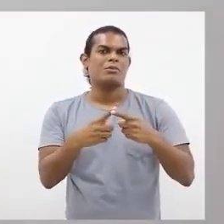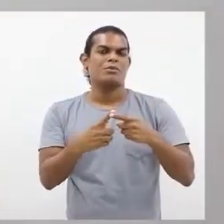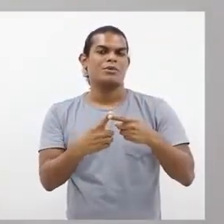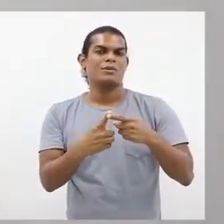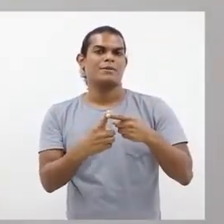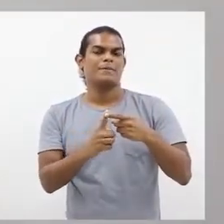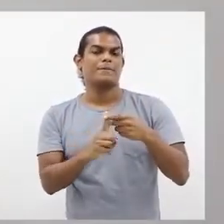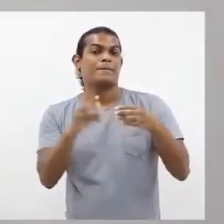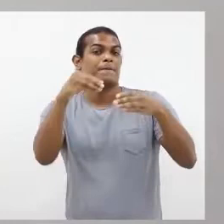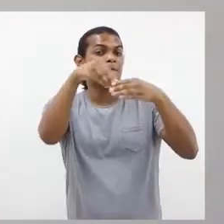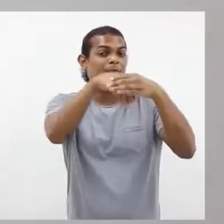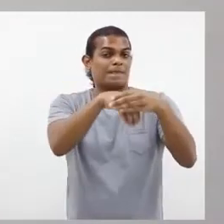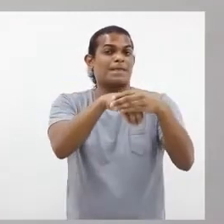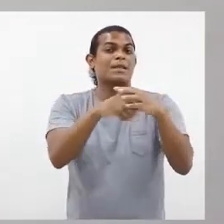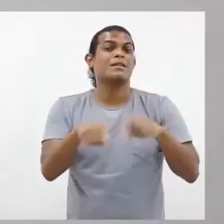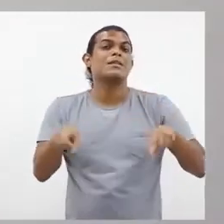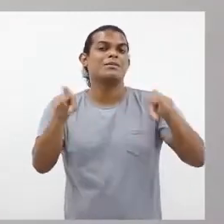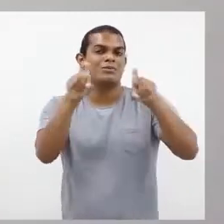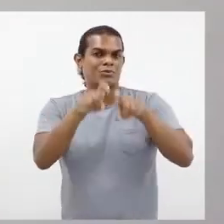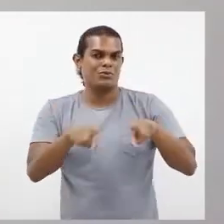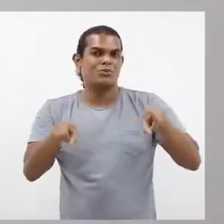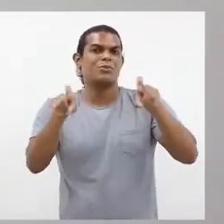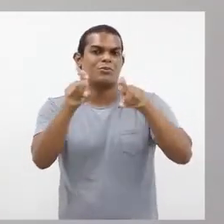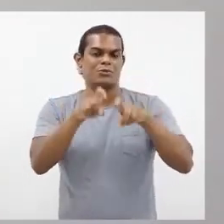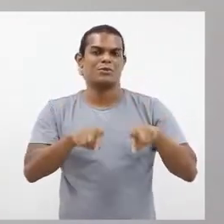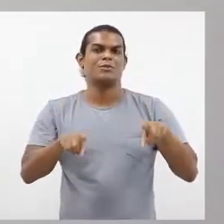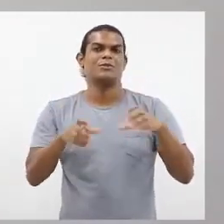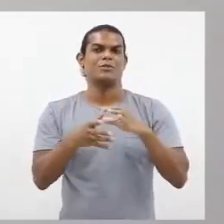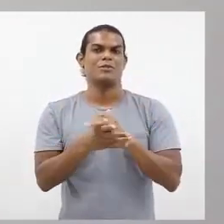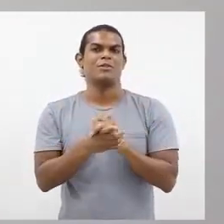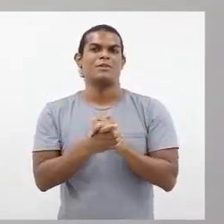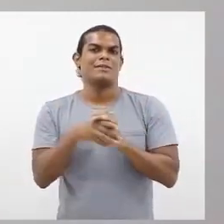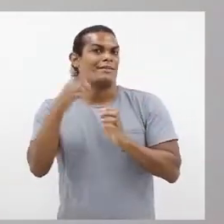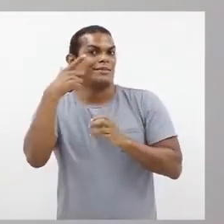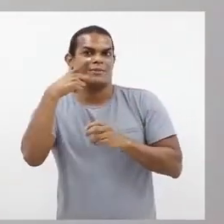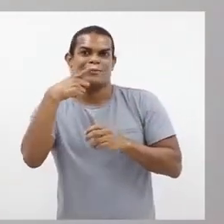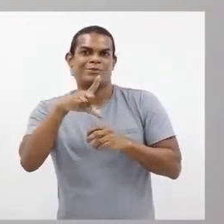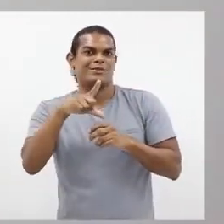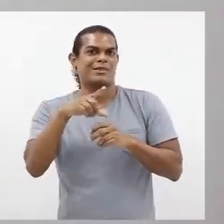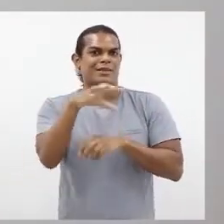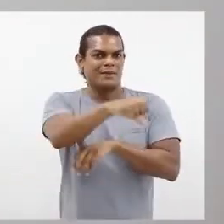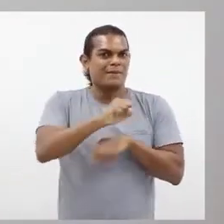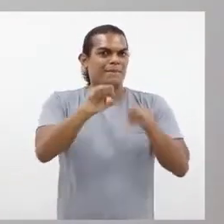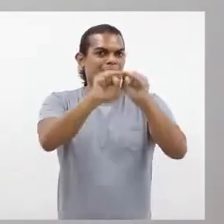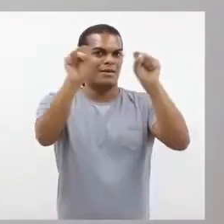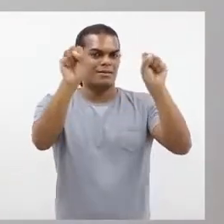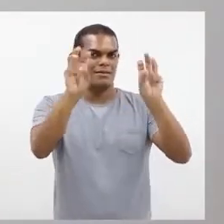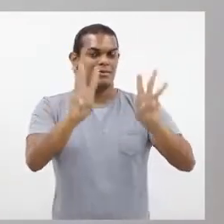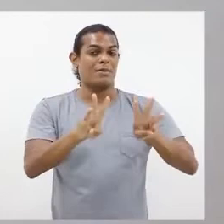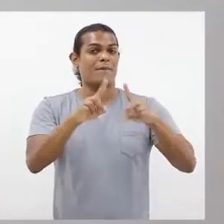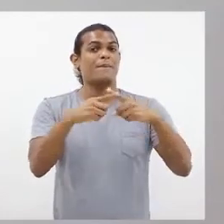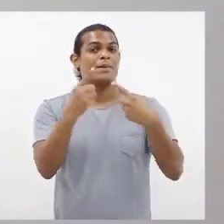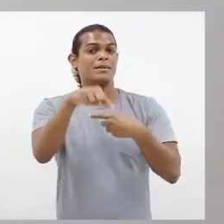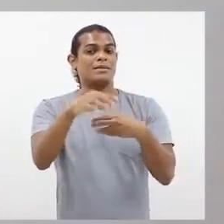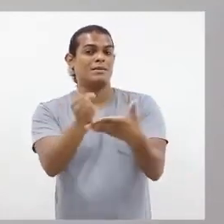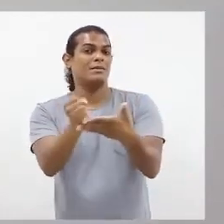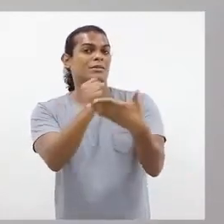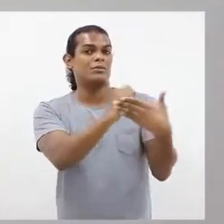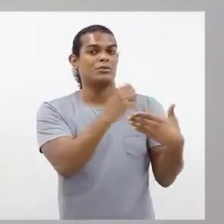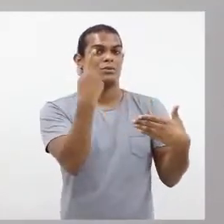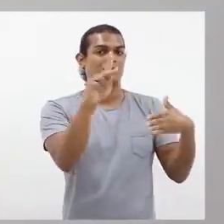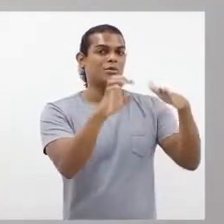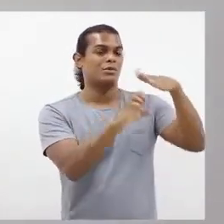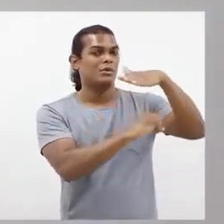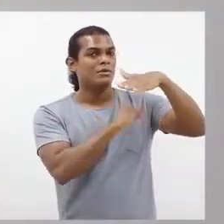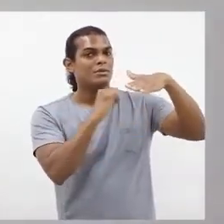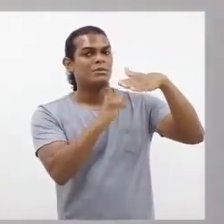ali dentro, ele funciona dentro de uma máquina, dentro de um computador, você não consegue, na verdade, pegar, mas ele te traz algum benefício.